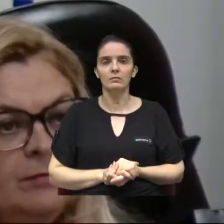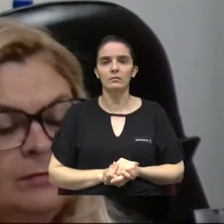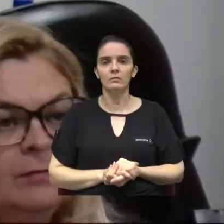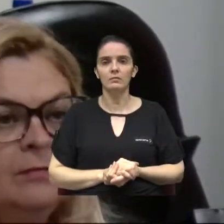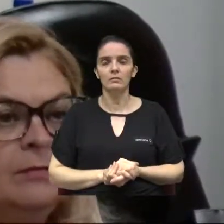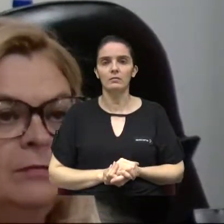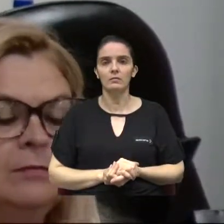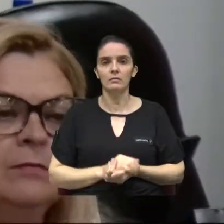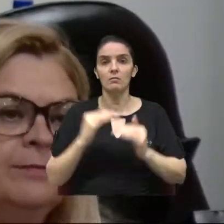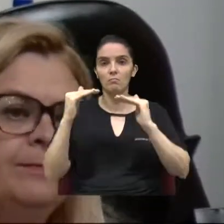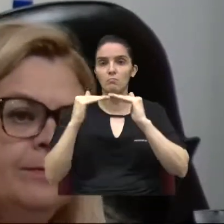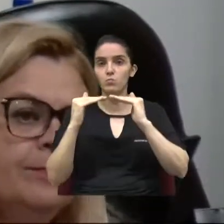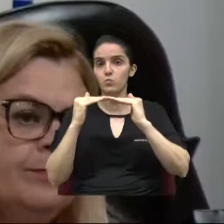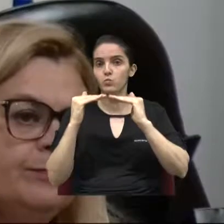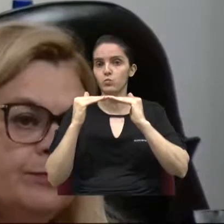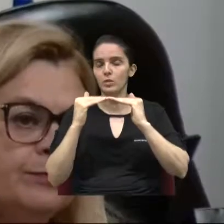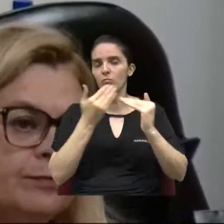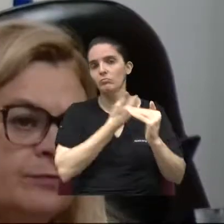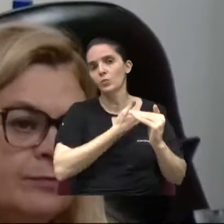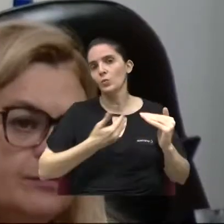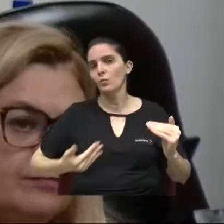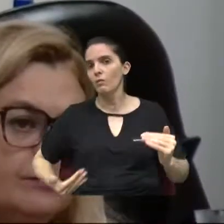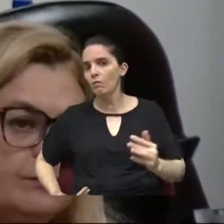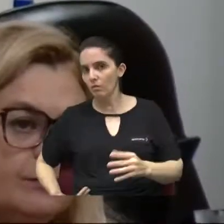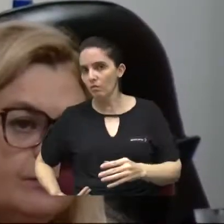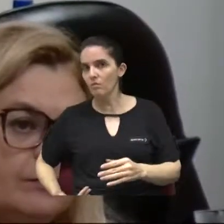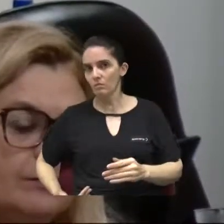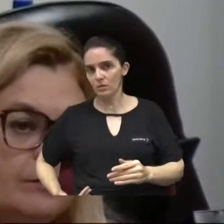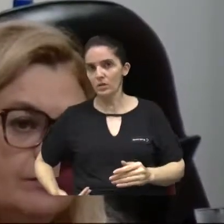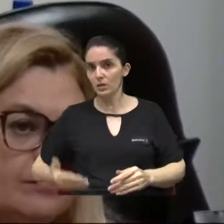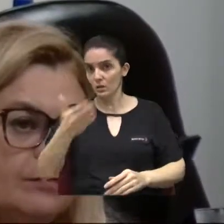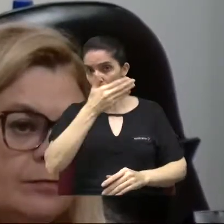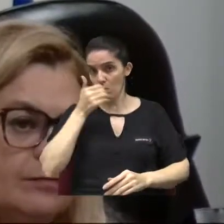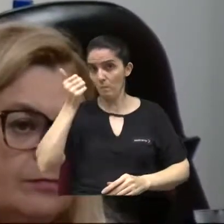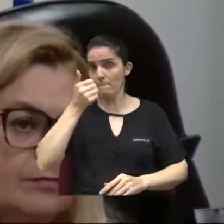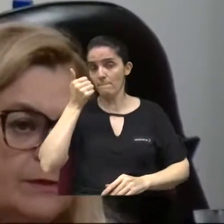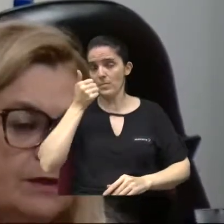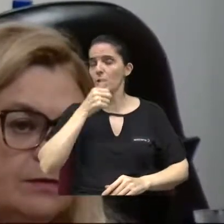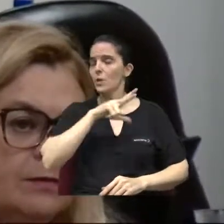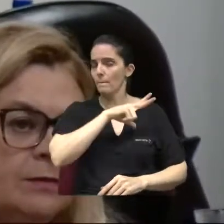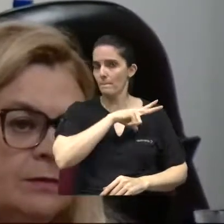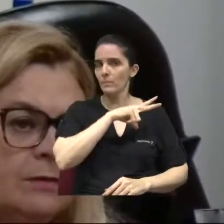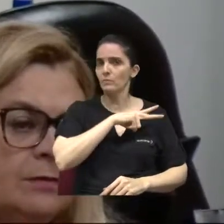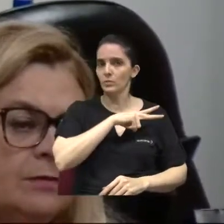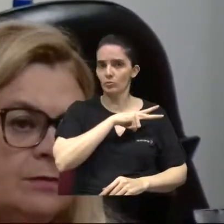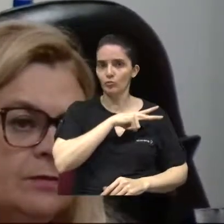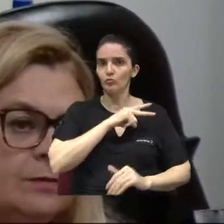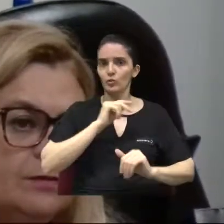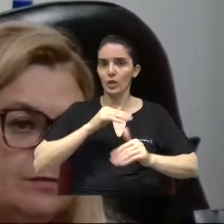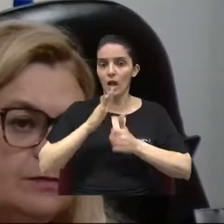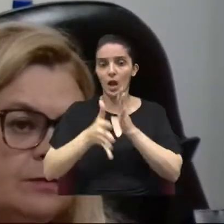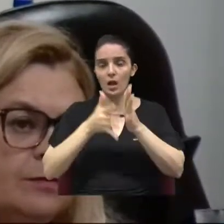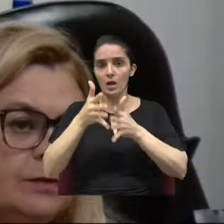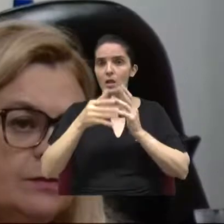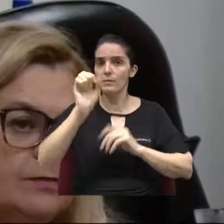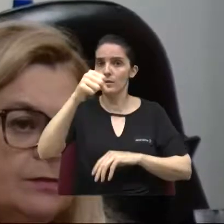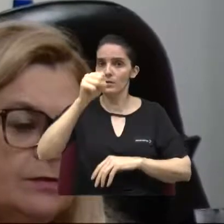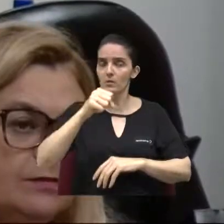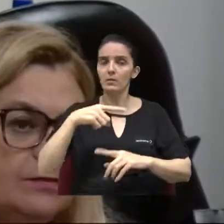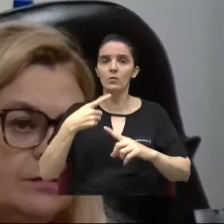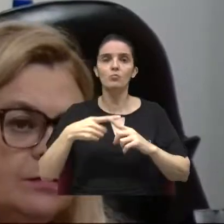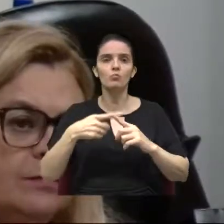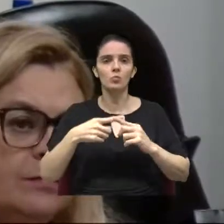disse, que o poder público ainda sai um pouco na frente da iniciativa privada mesmo. Inclusive, esses dias eu me